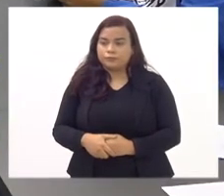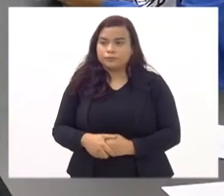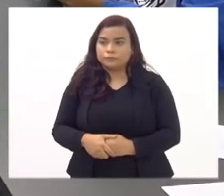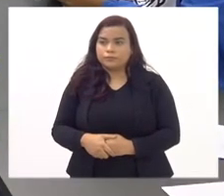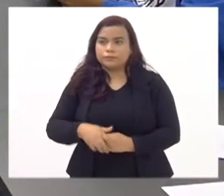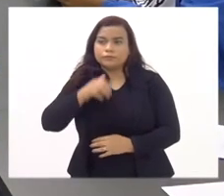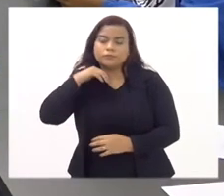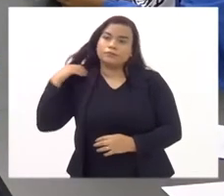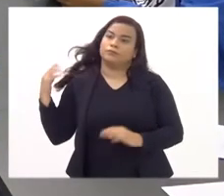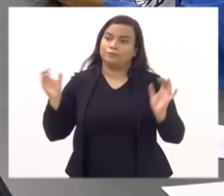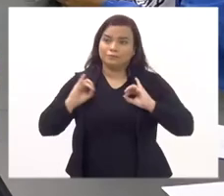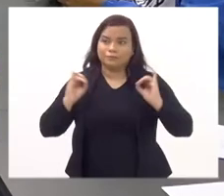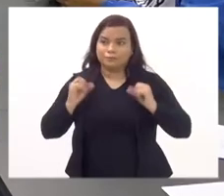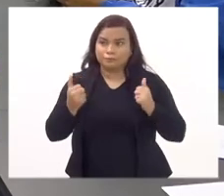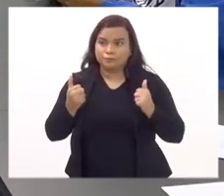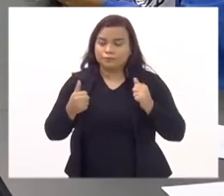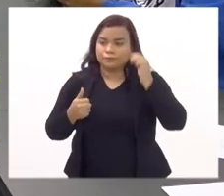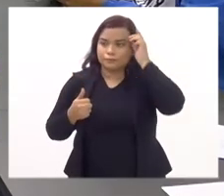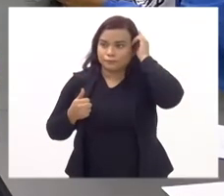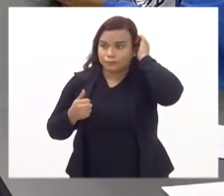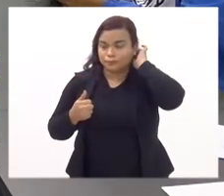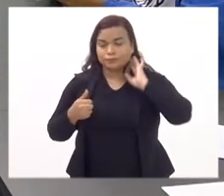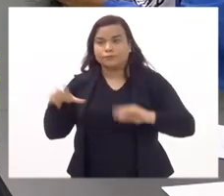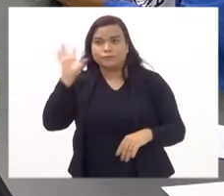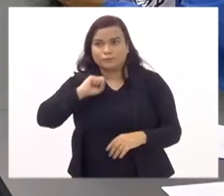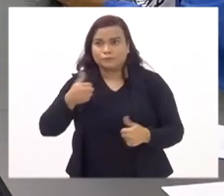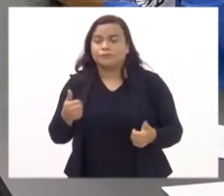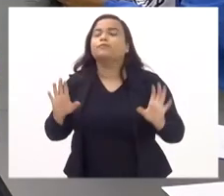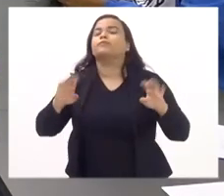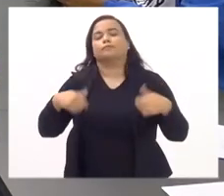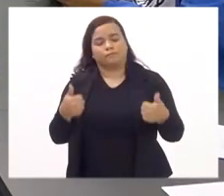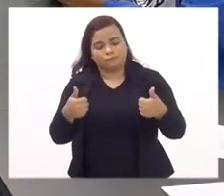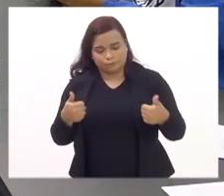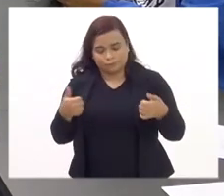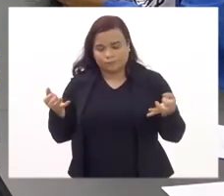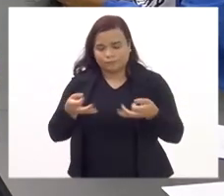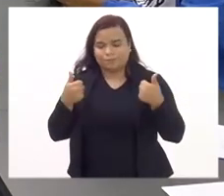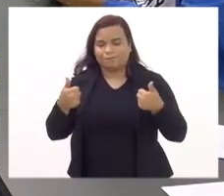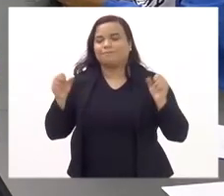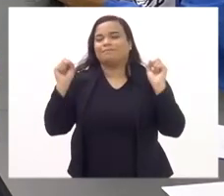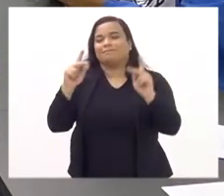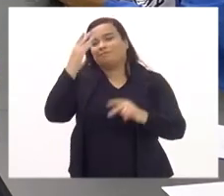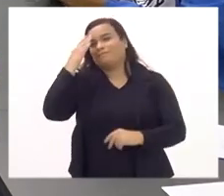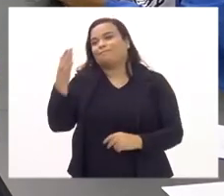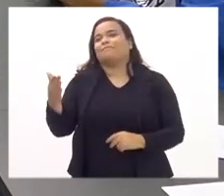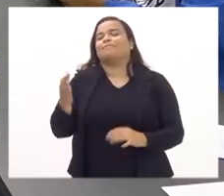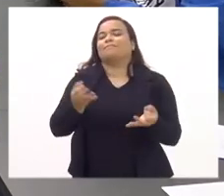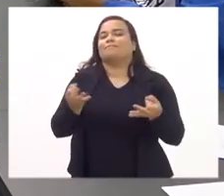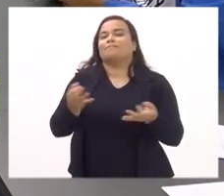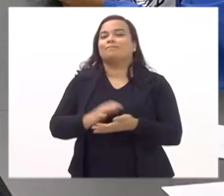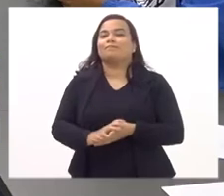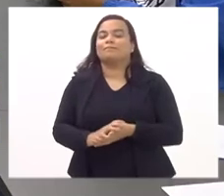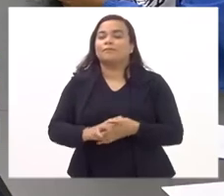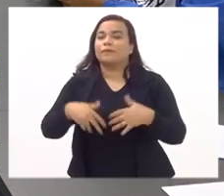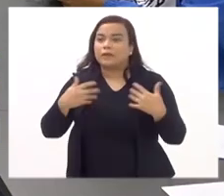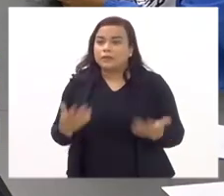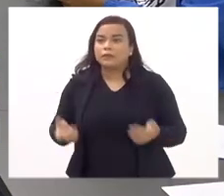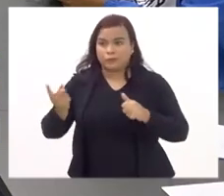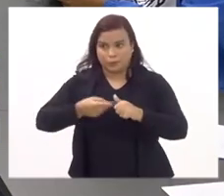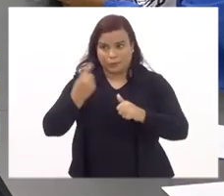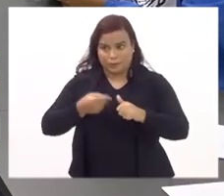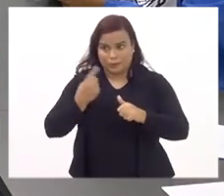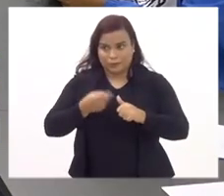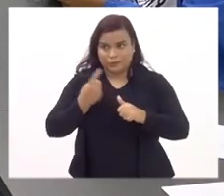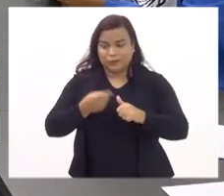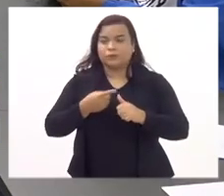Alô? Estamos deputado, ouvindo. Me escuta? Estamos te ouvindo bem. Perfeitamente, perfeitamente, deputado. Bom, primeiramente,